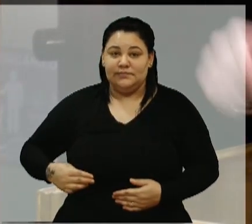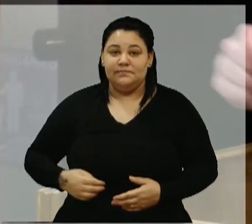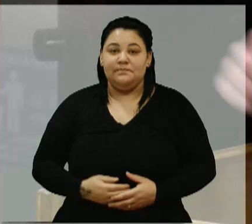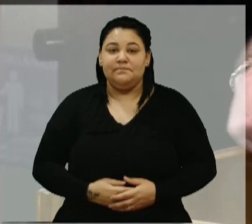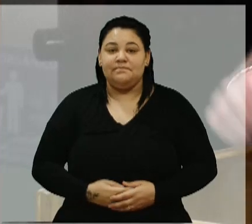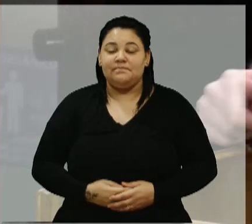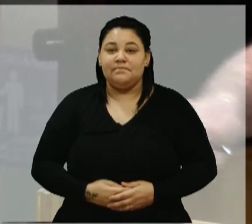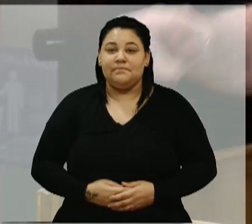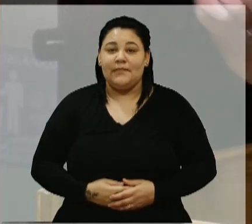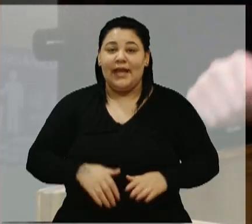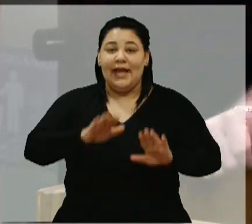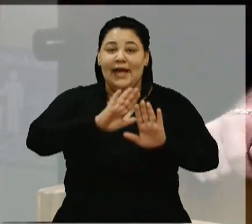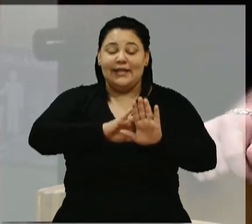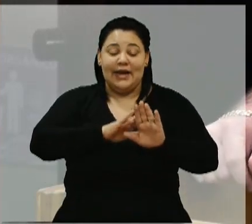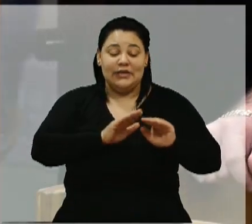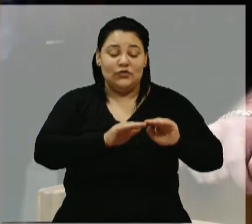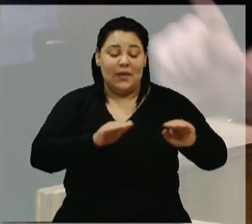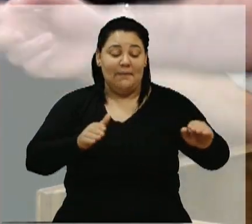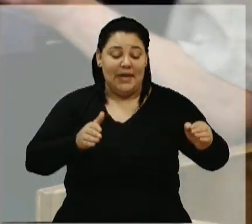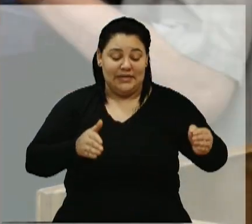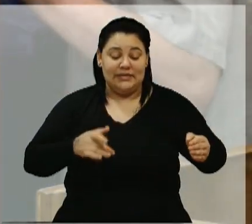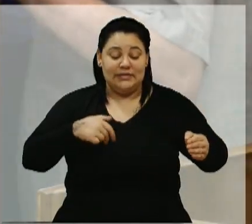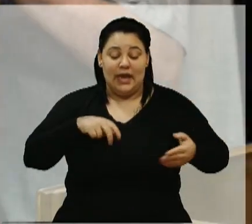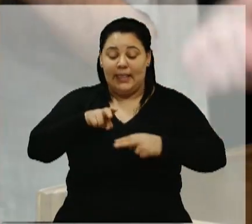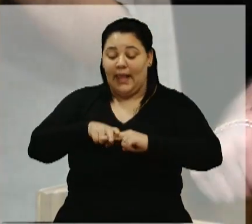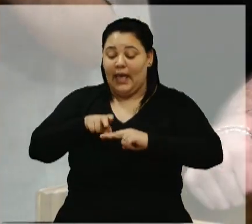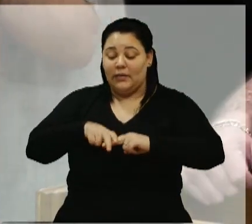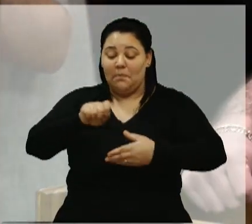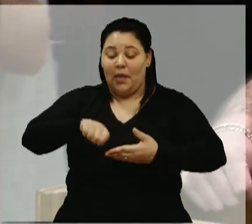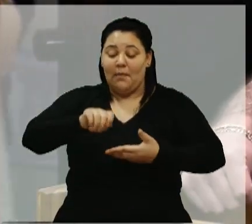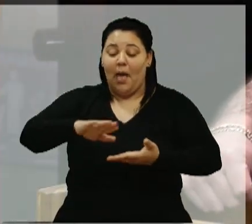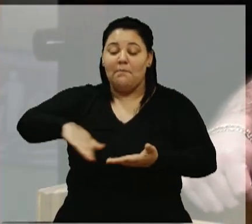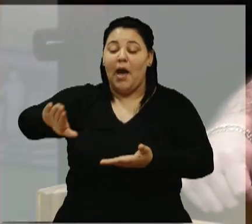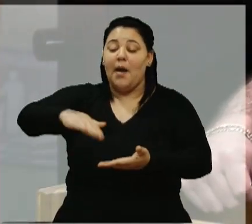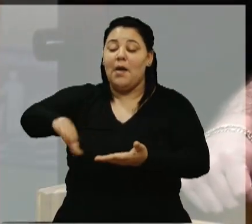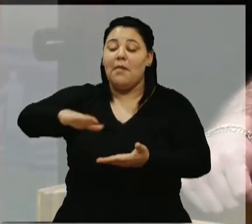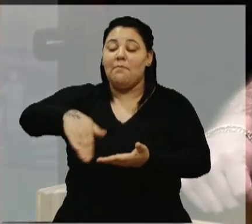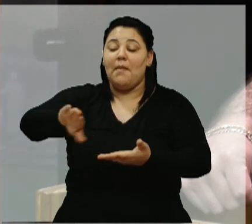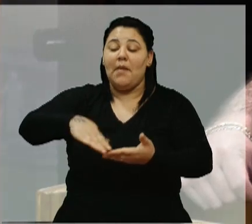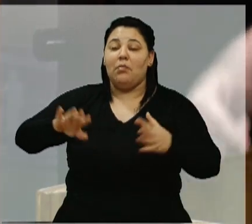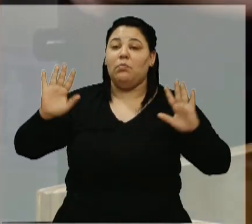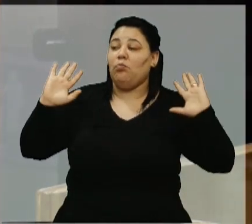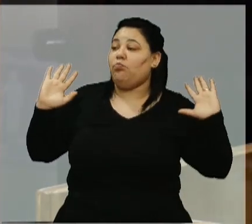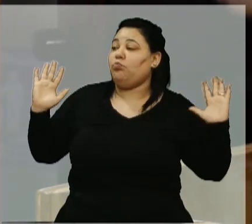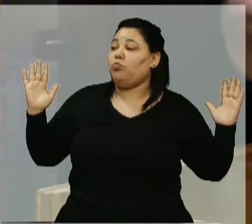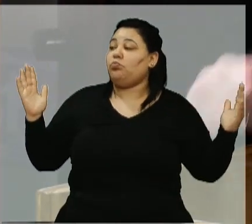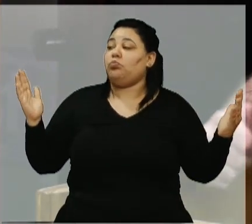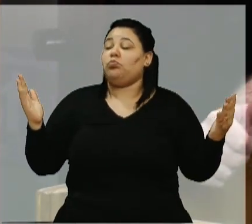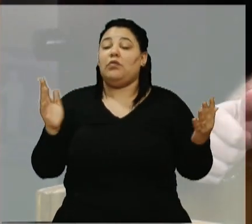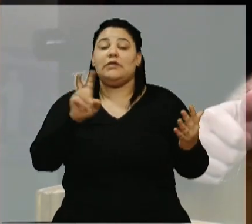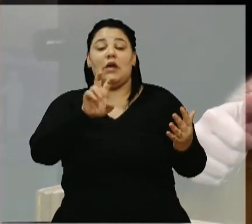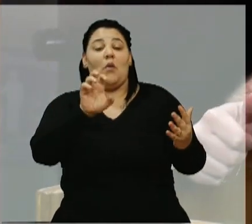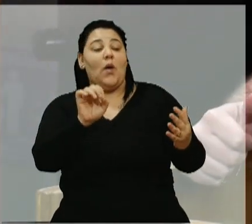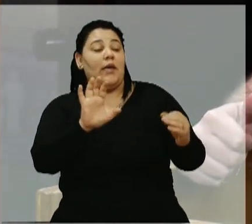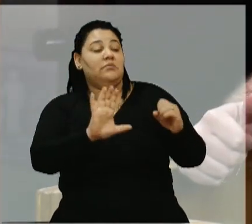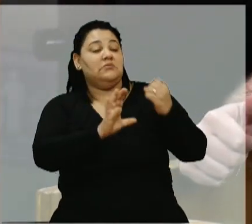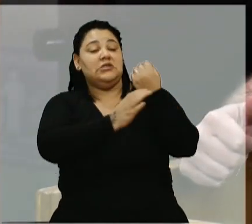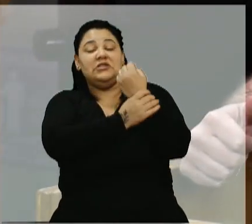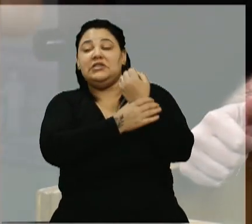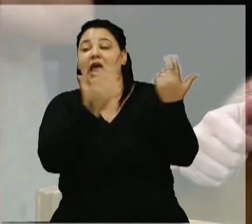atrás de uma mesa despachando papel e cercado de 50 seguranças, dando risada da cara do